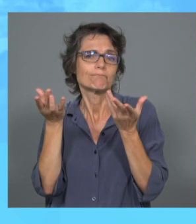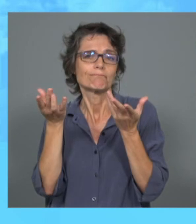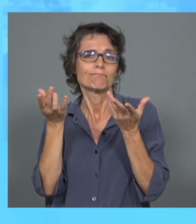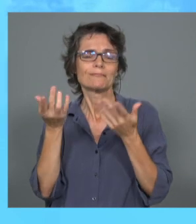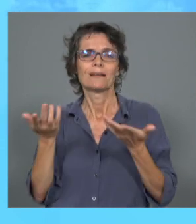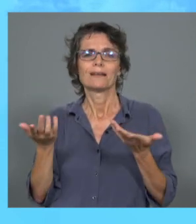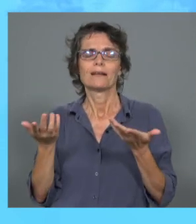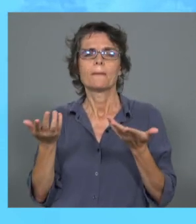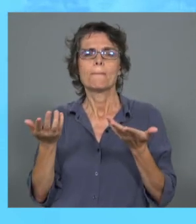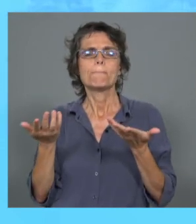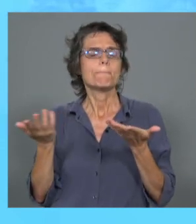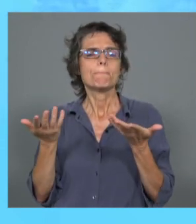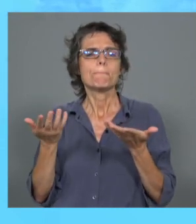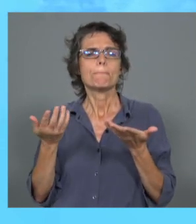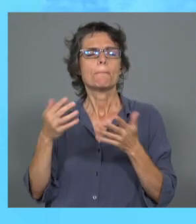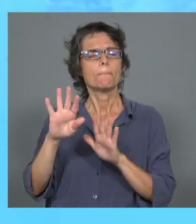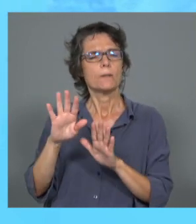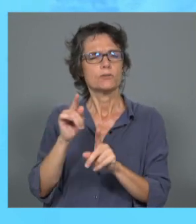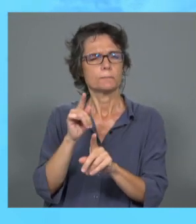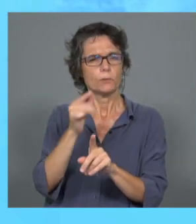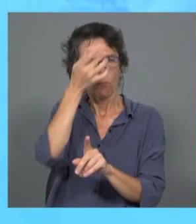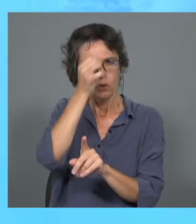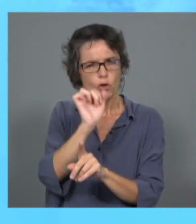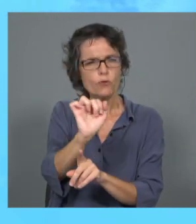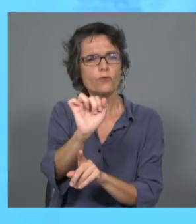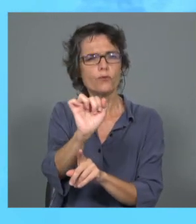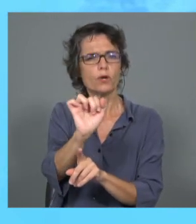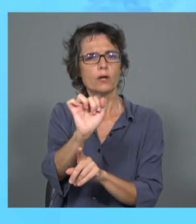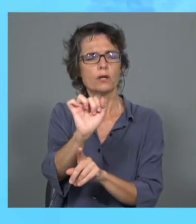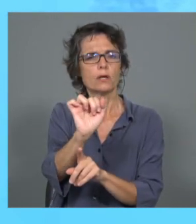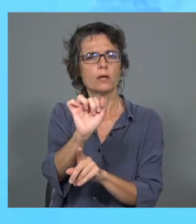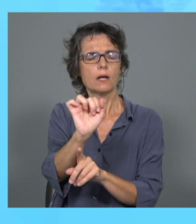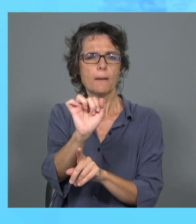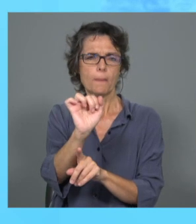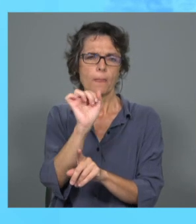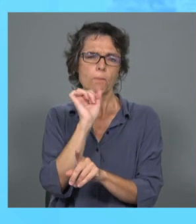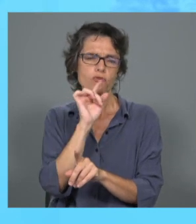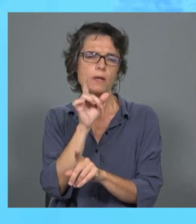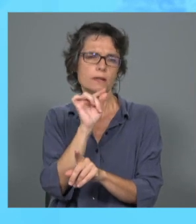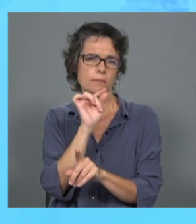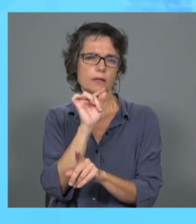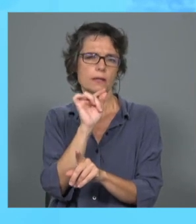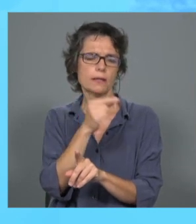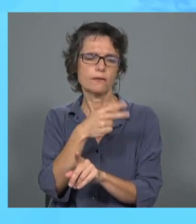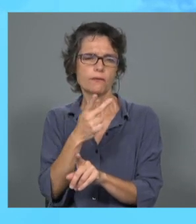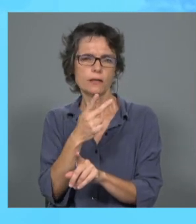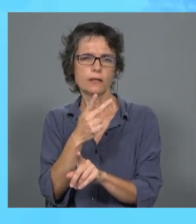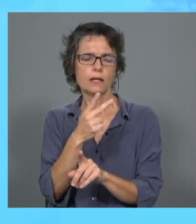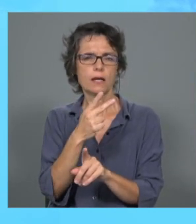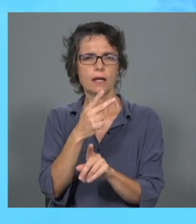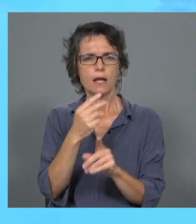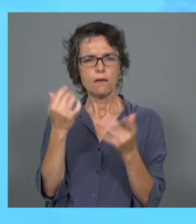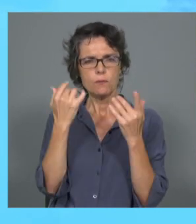lúdico. No seu entender, deve conjugar estas diferentes realidades, o fenómeno televisivo,